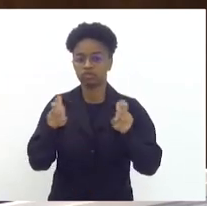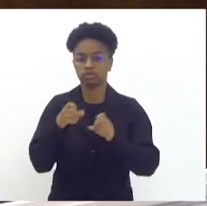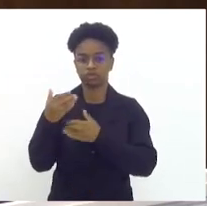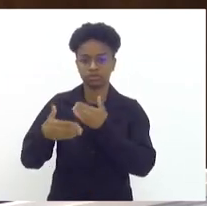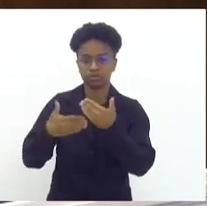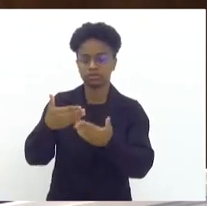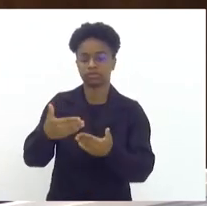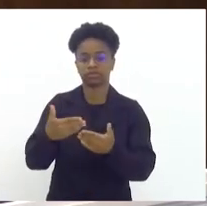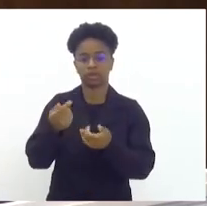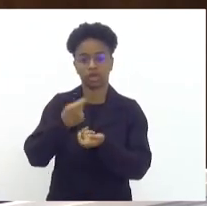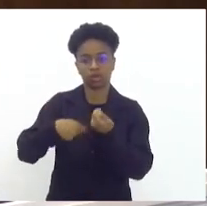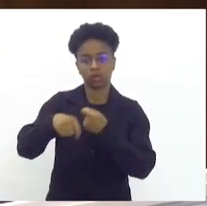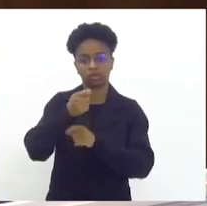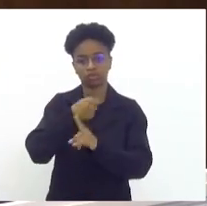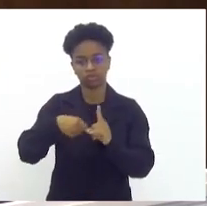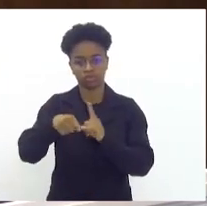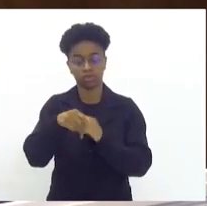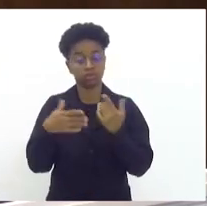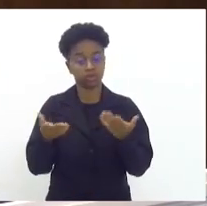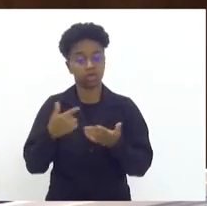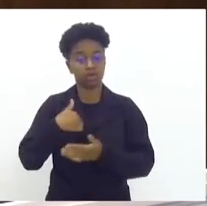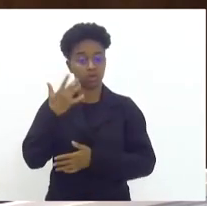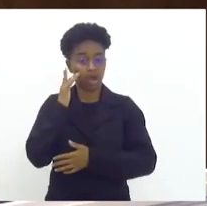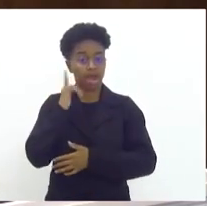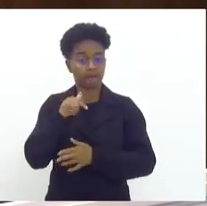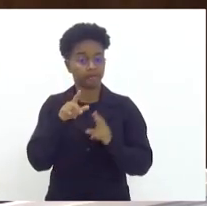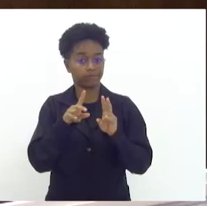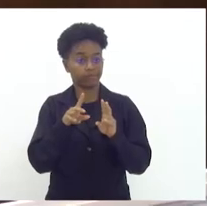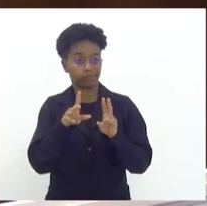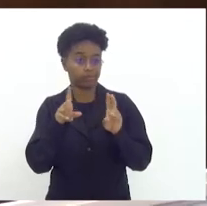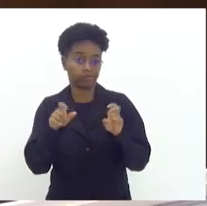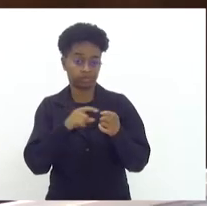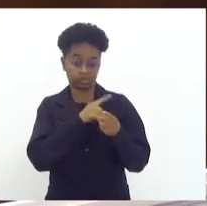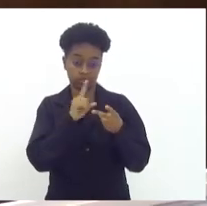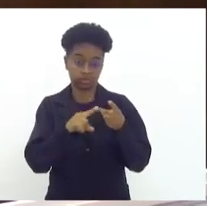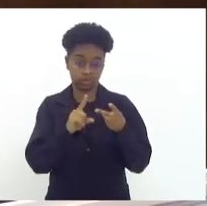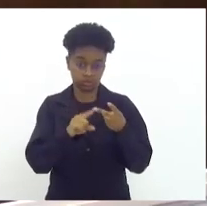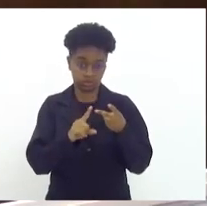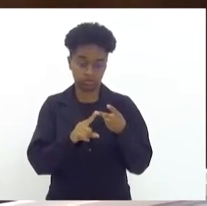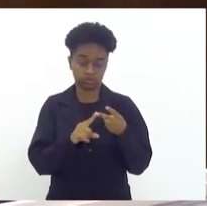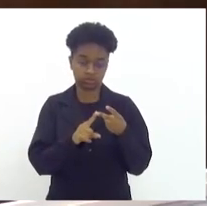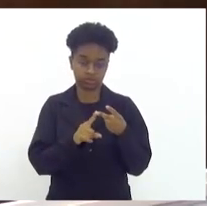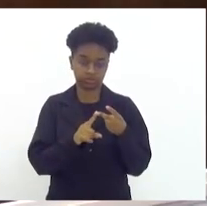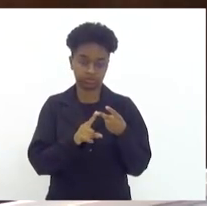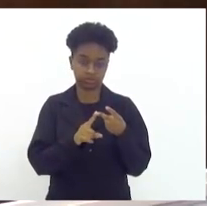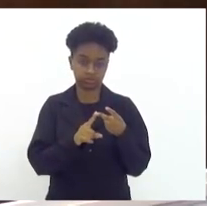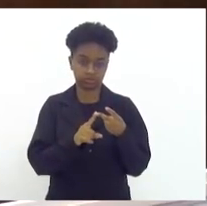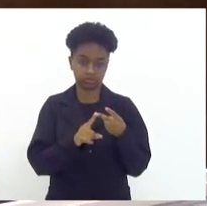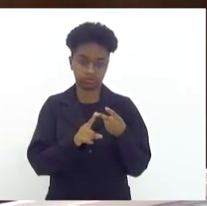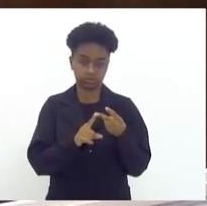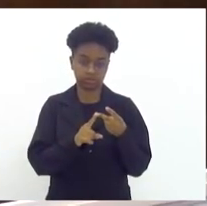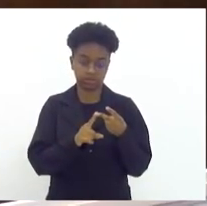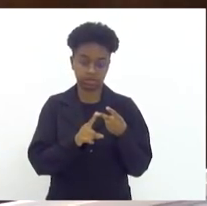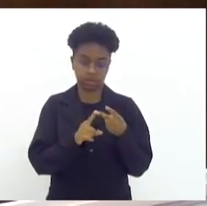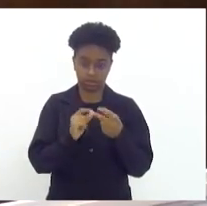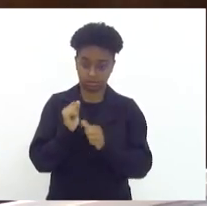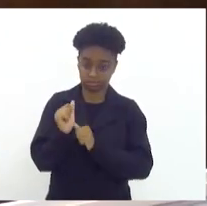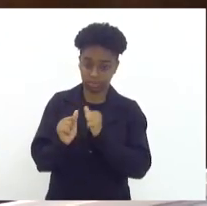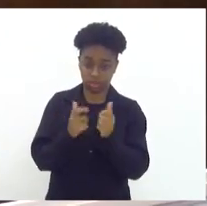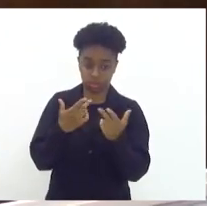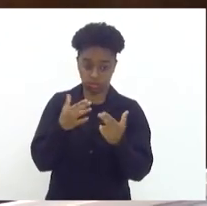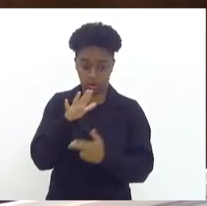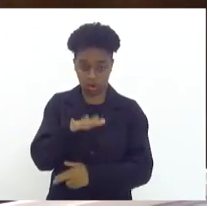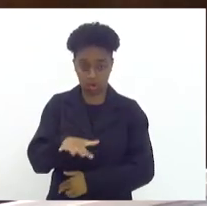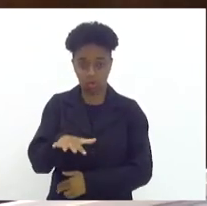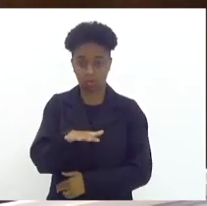econômico social Então eu acho que esse é uma questão a segunda é que uma reforma dessa envergadura